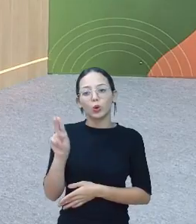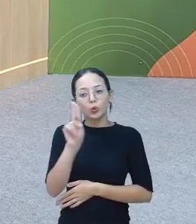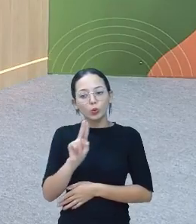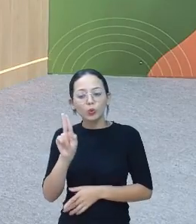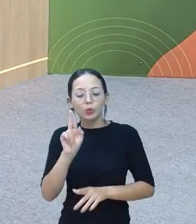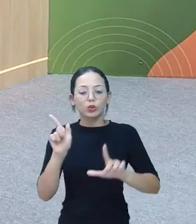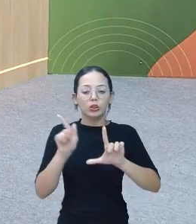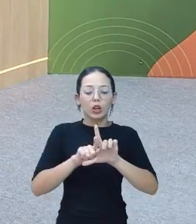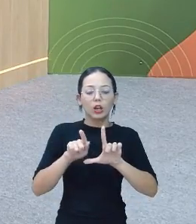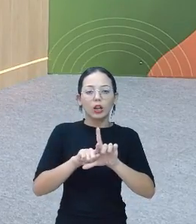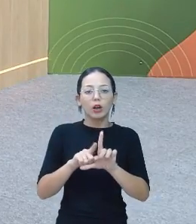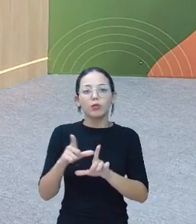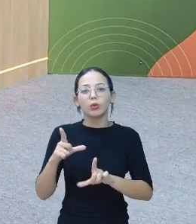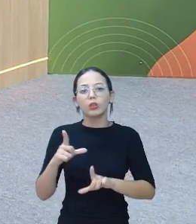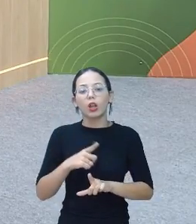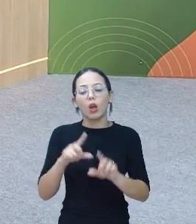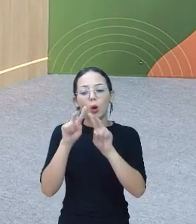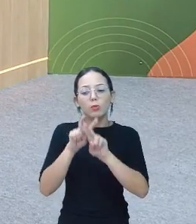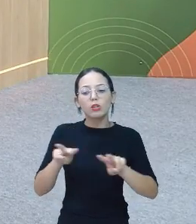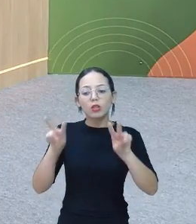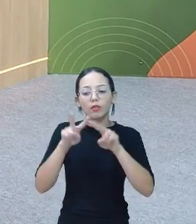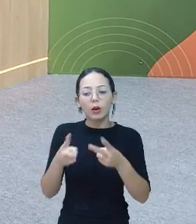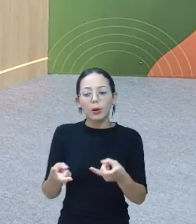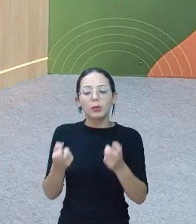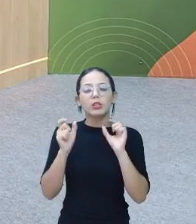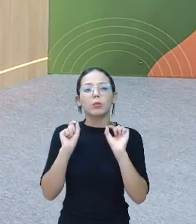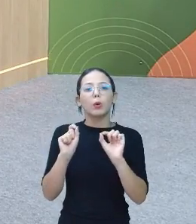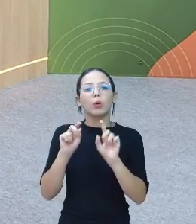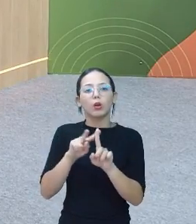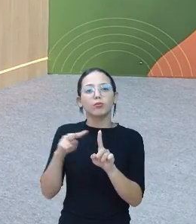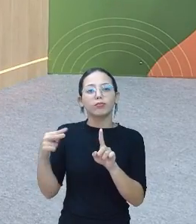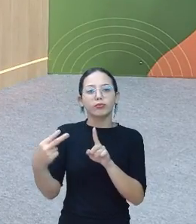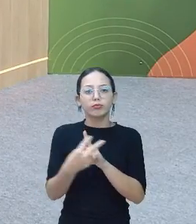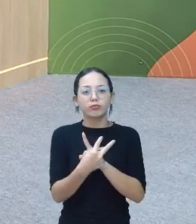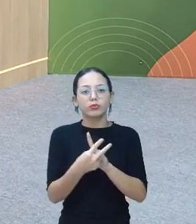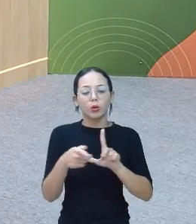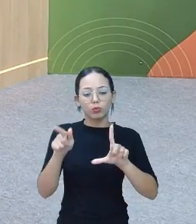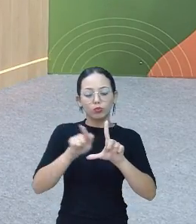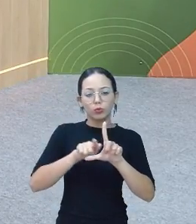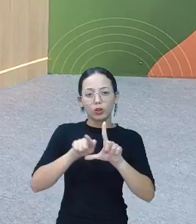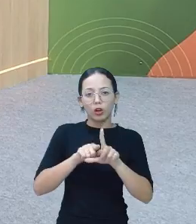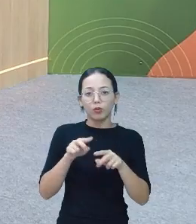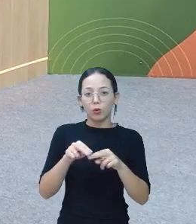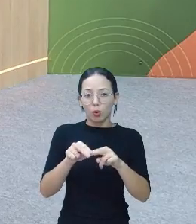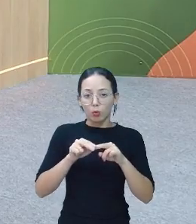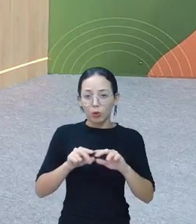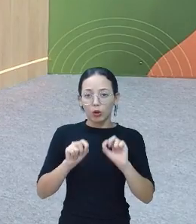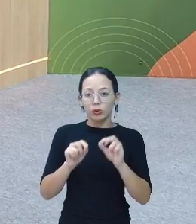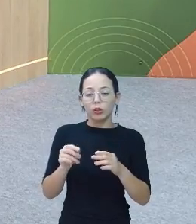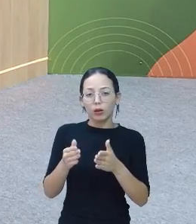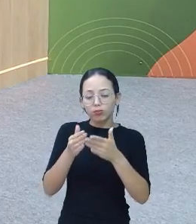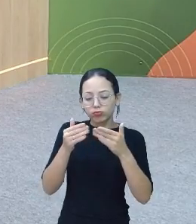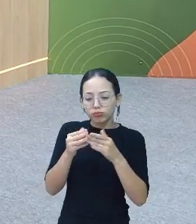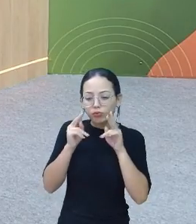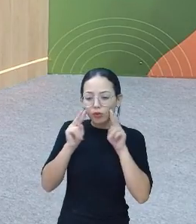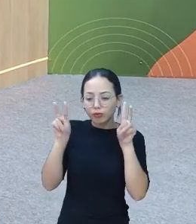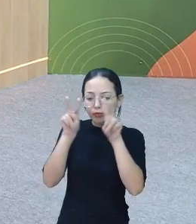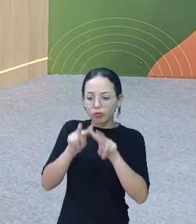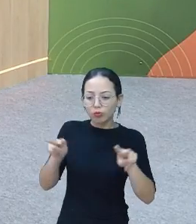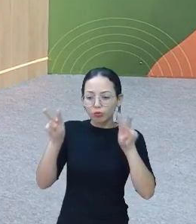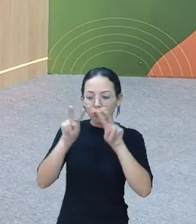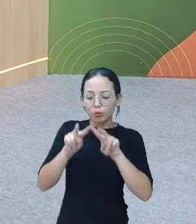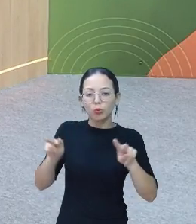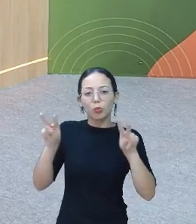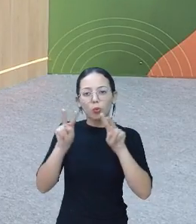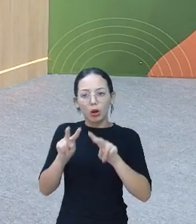um gráfico, a gente tem que observar, a gente tem que ter uma percepção desse gráfico por conta do apelo visual que ele nos traz, tá